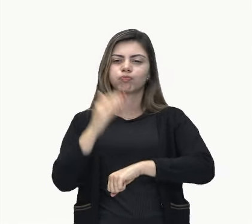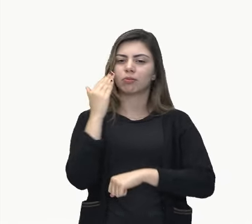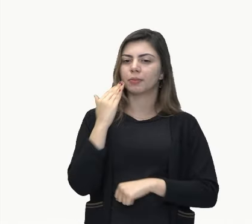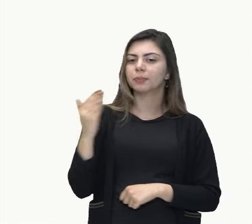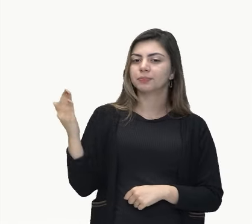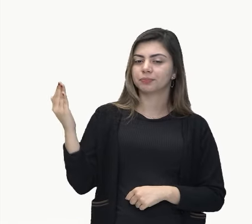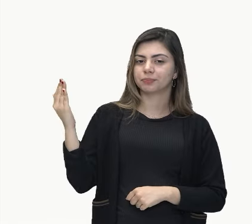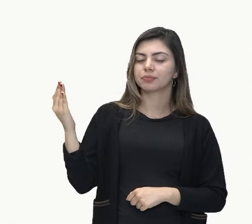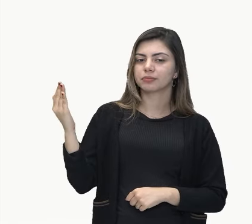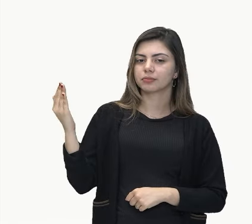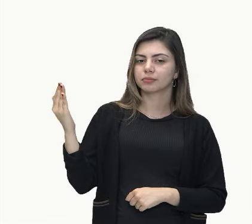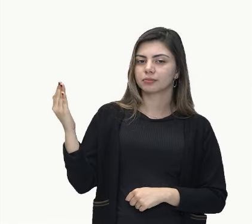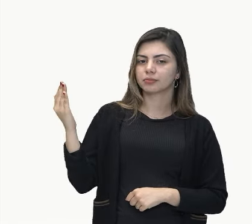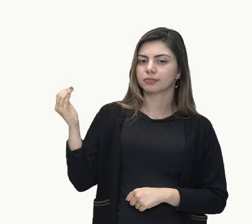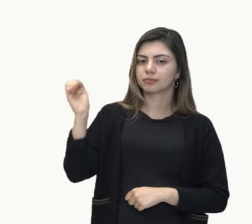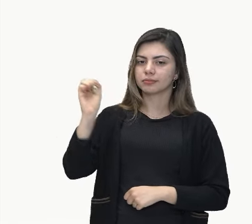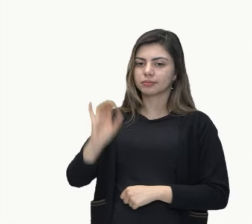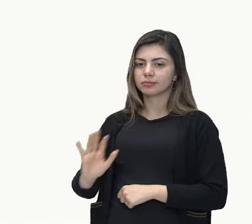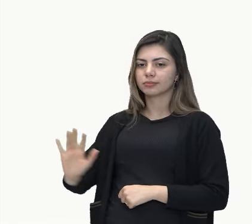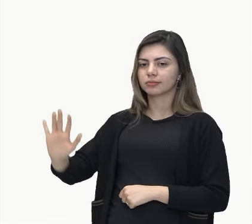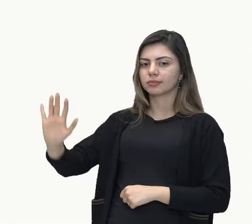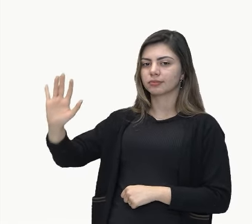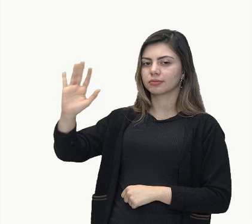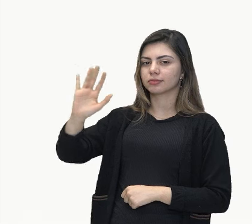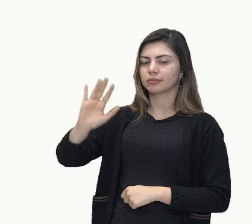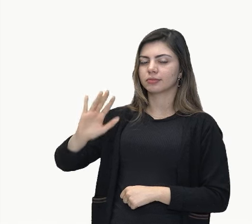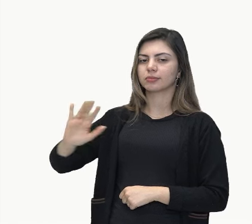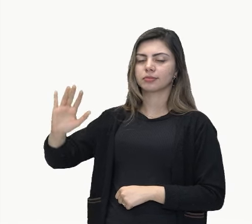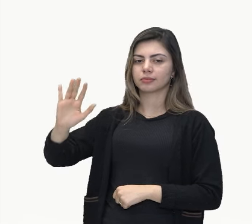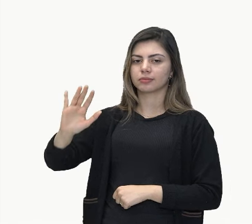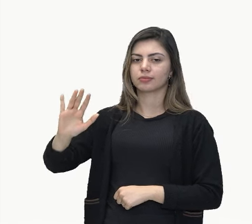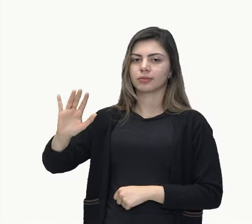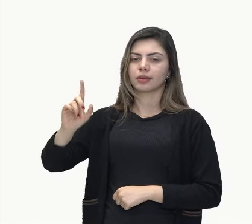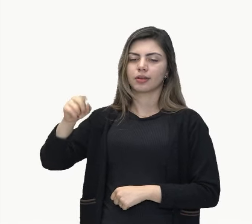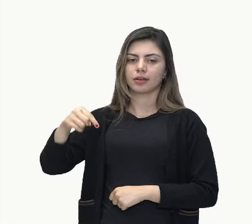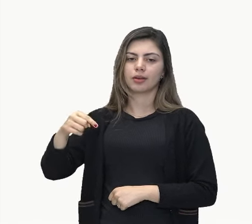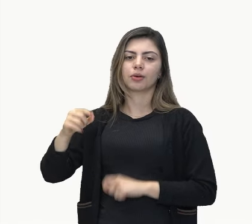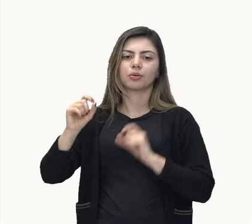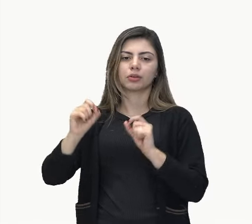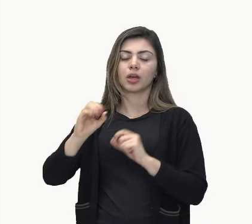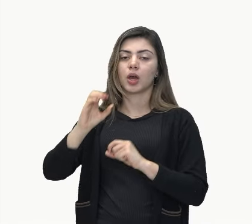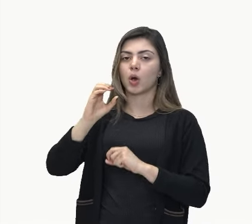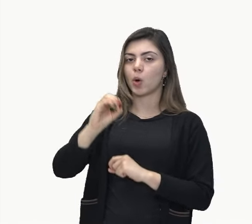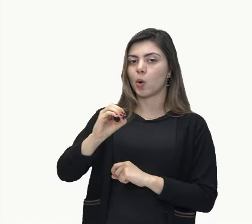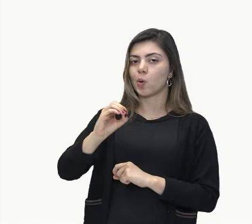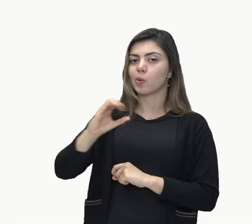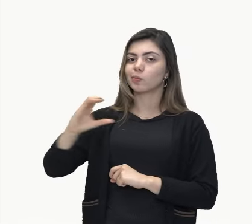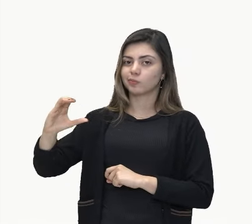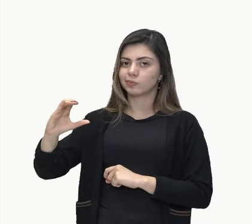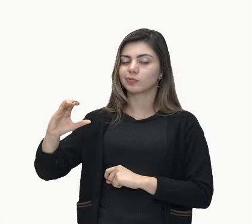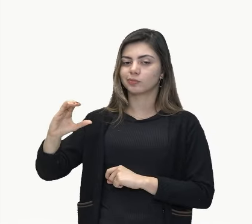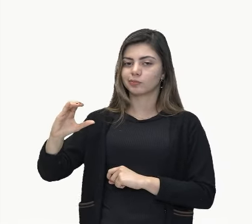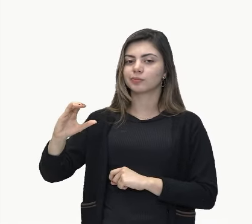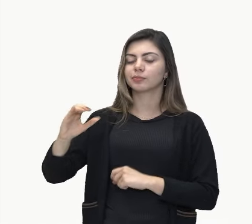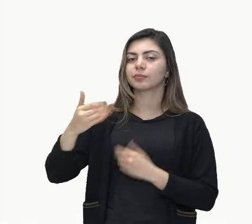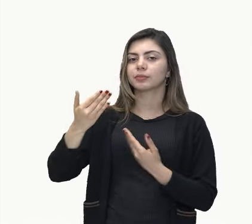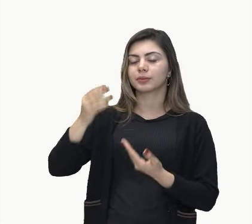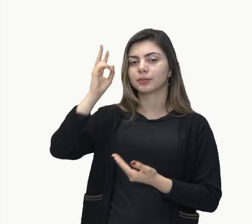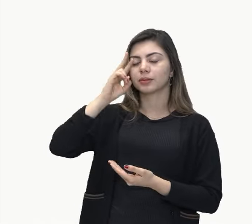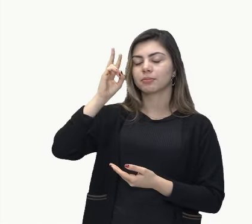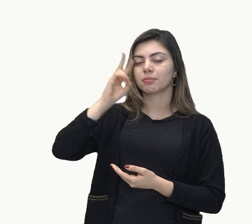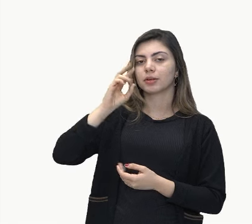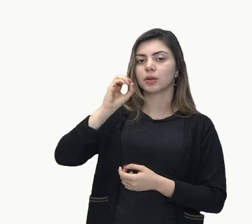Teremos essa região, tá, que pega a Serra Madre Ocidental, lembrando, Ocidente é o